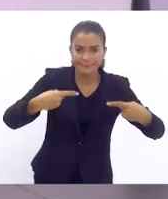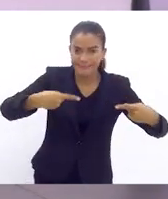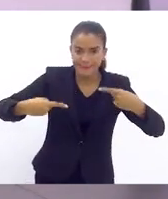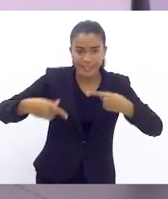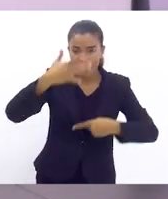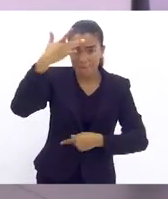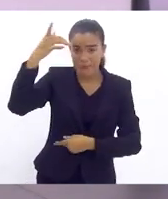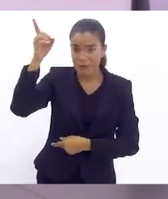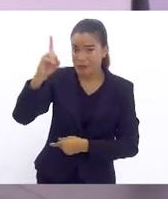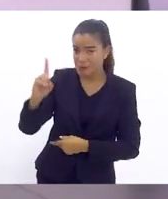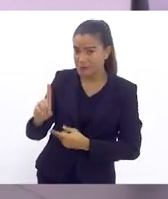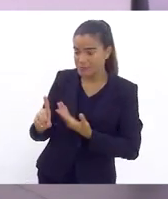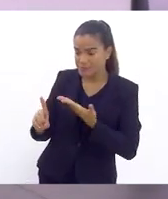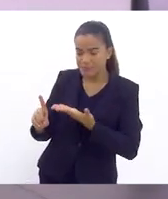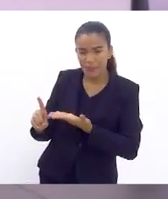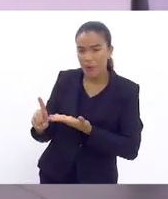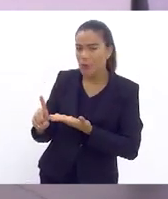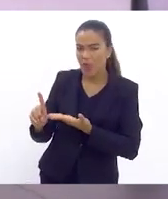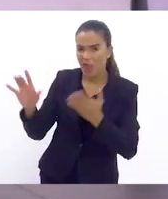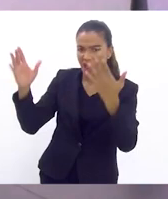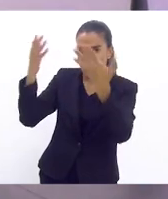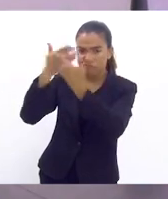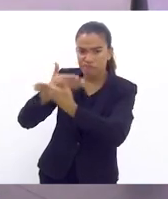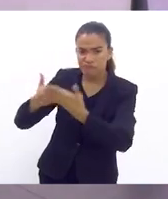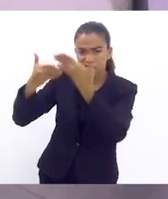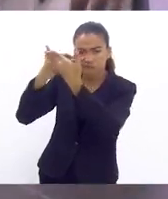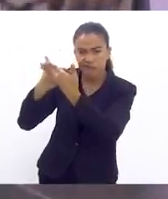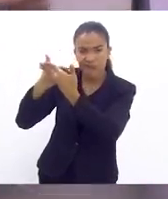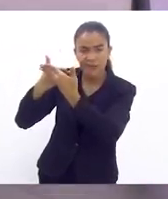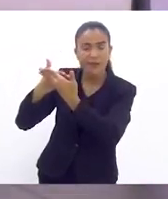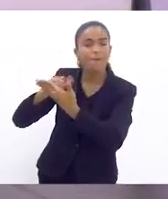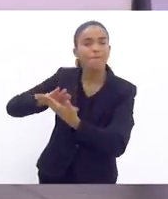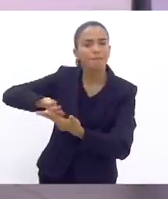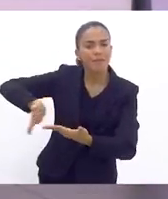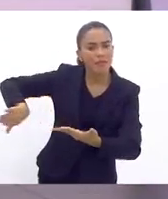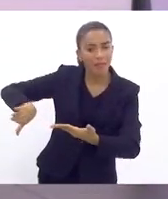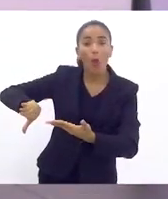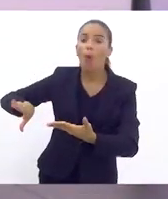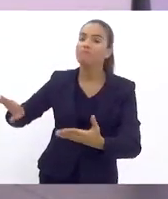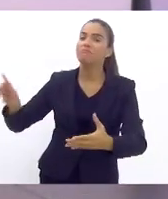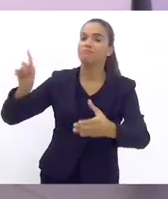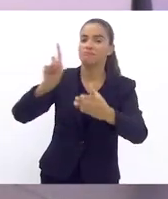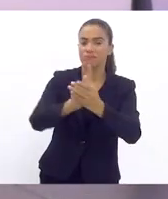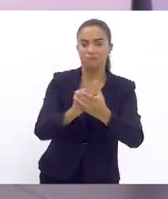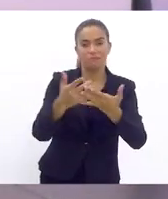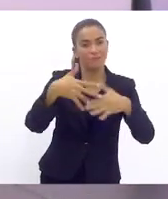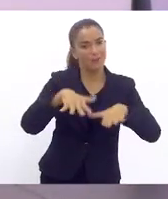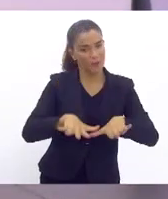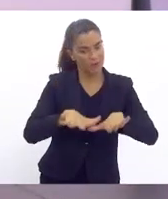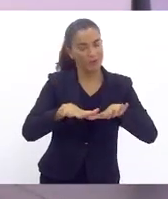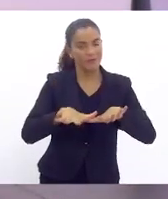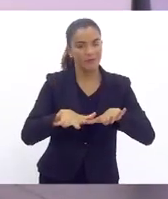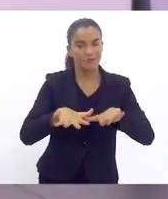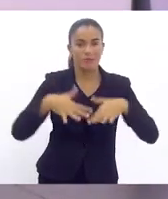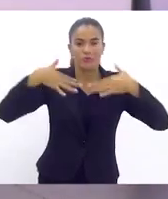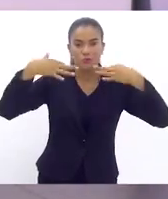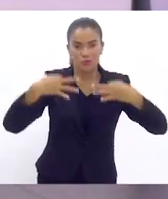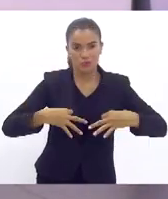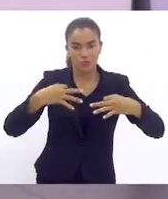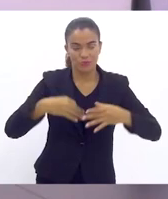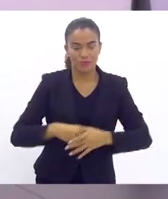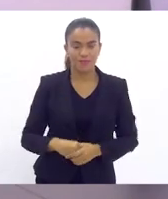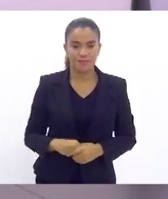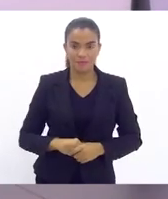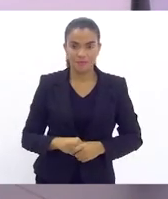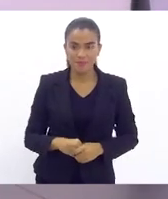com deficiência seja não mais um invisível mas seja absolutamente incluído da forma mais justa possível no plano nacional de